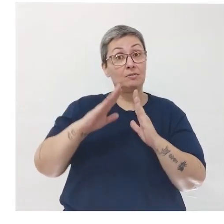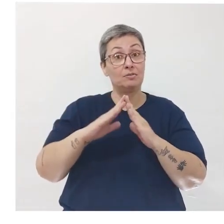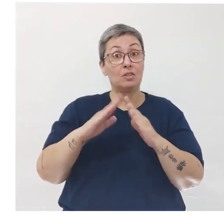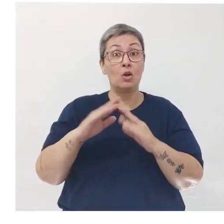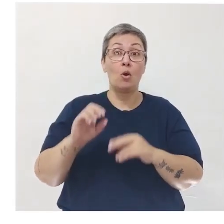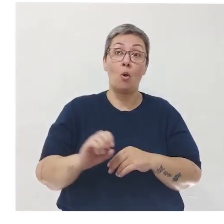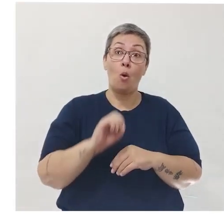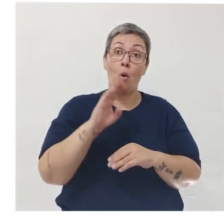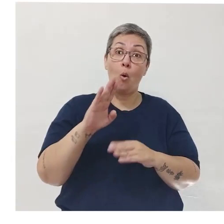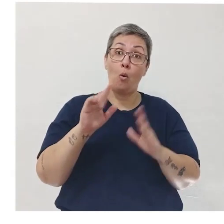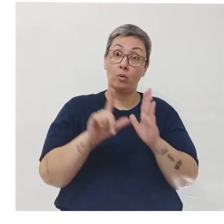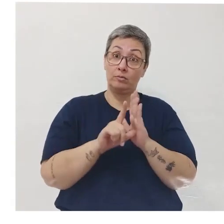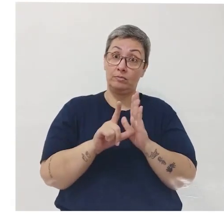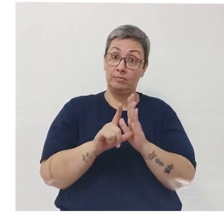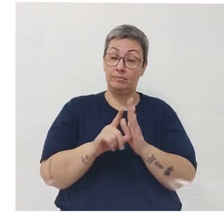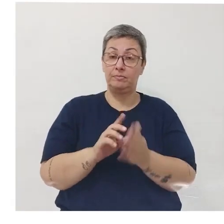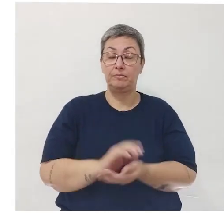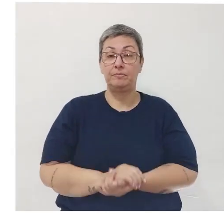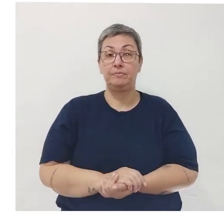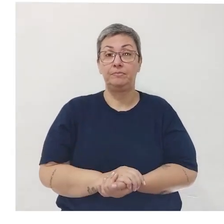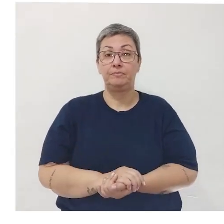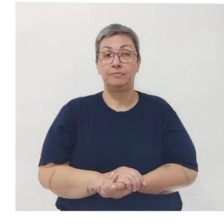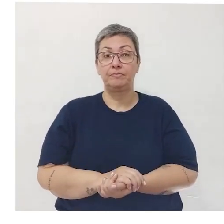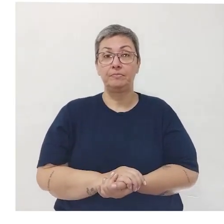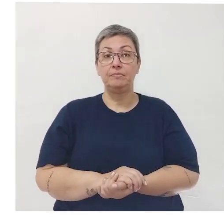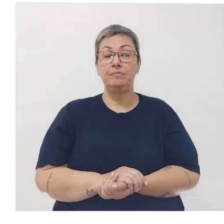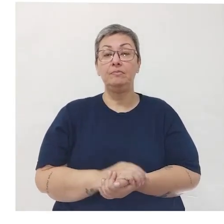geral da sua casa ou do estabelecimento.